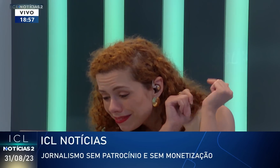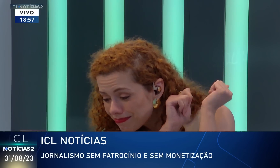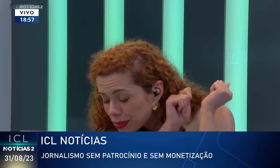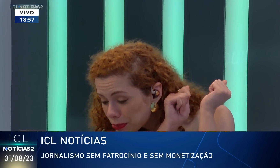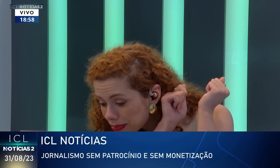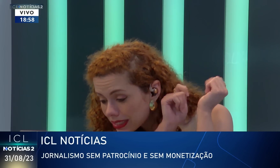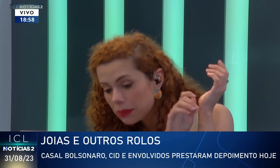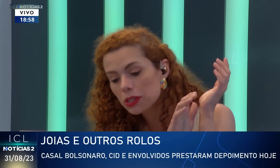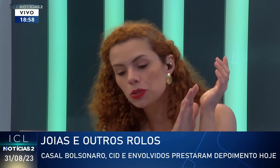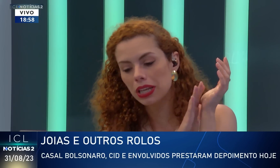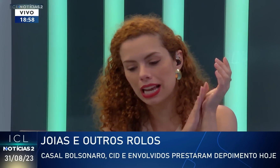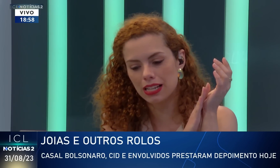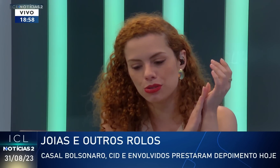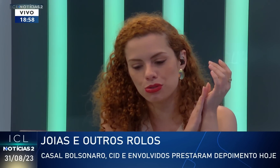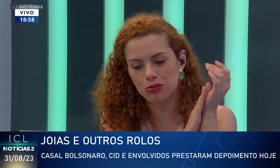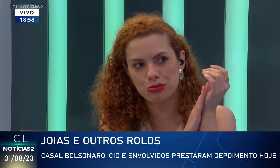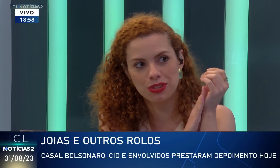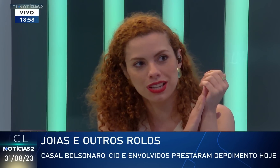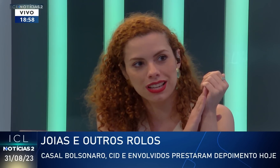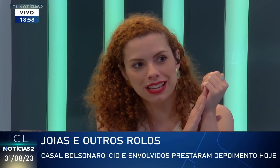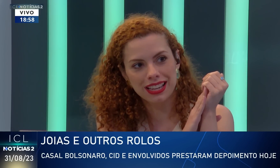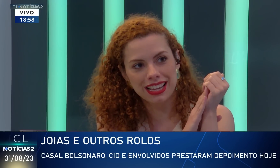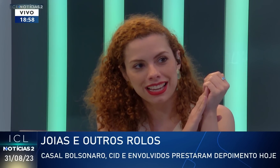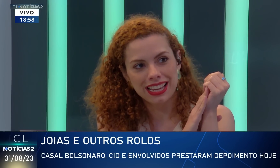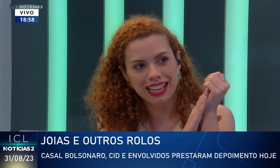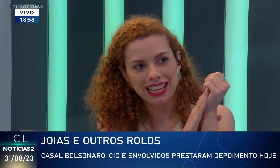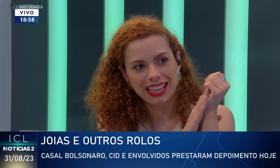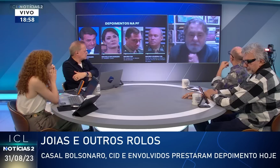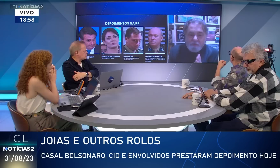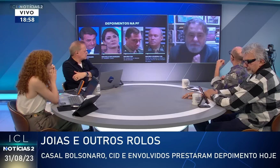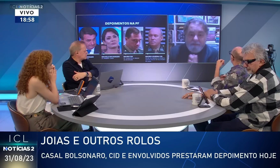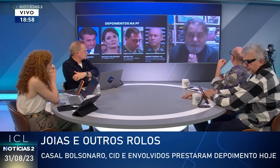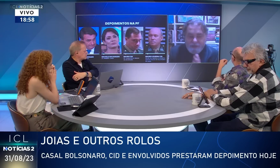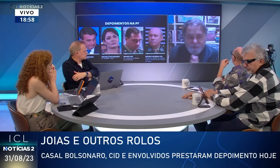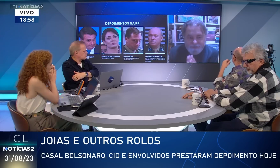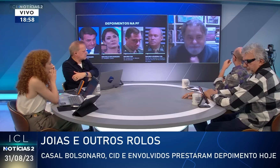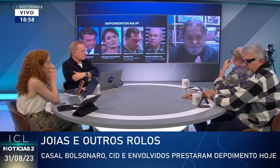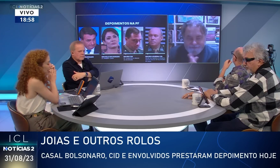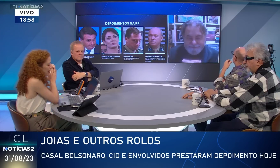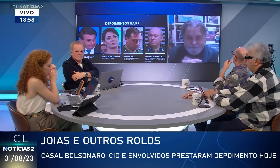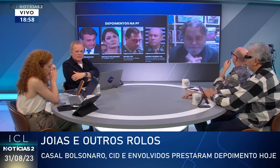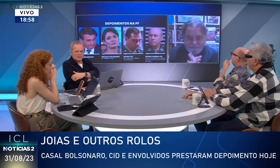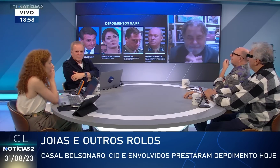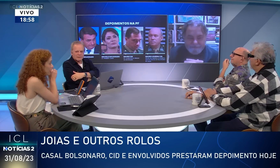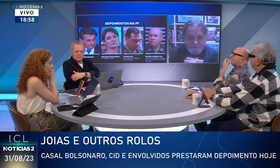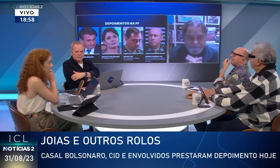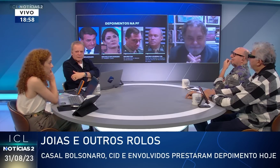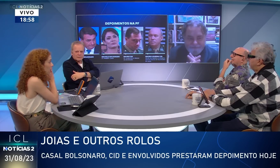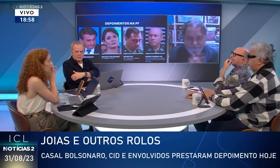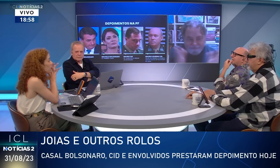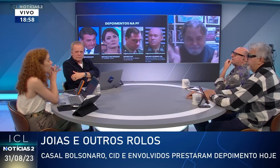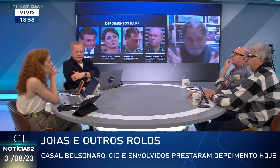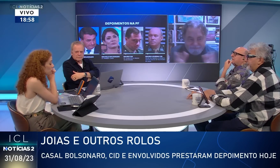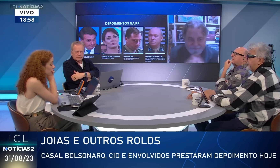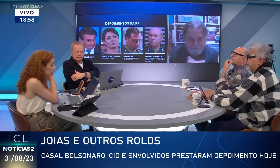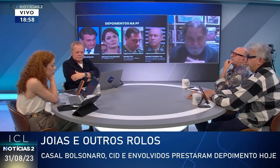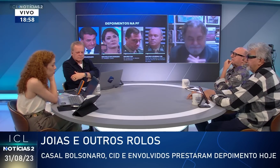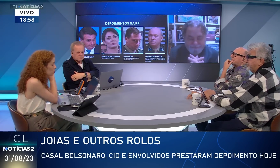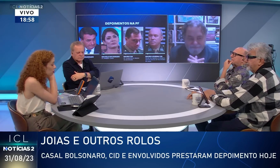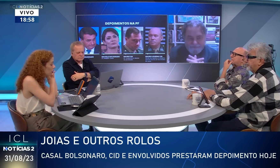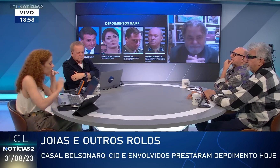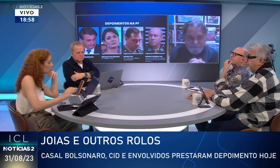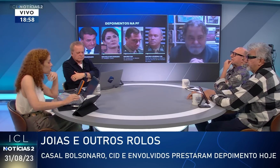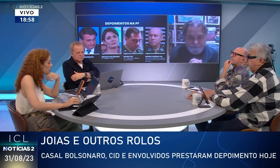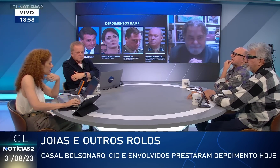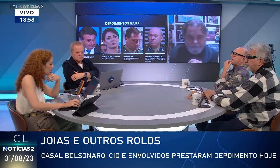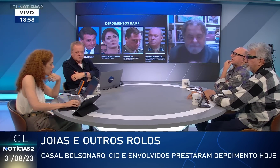tá em cima. Eu vou lá na festa do Favreto. Mas antes, Lênin, eu quero saber o que você achou